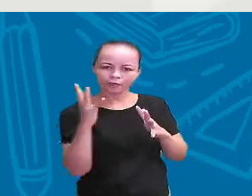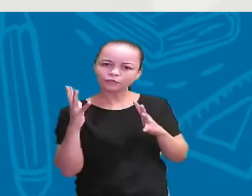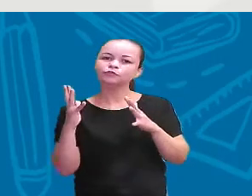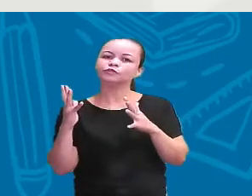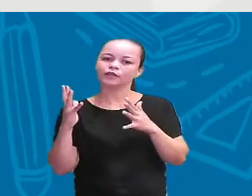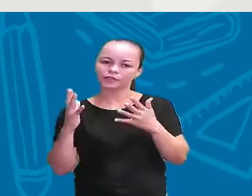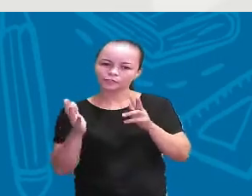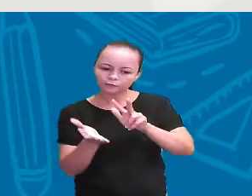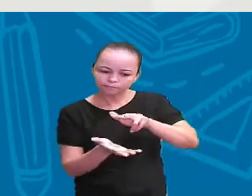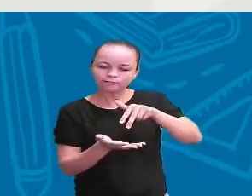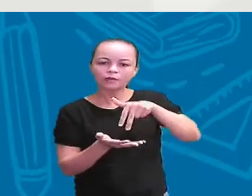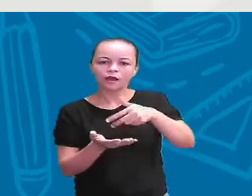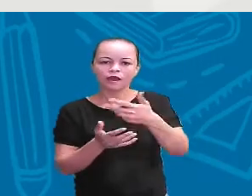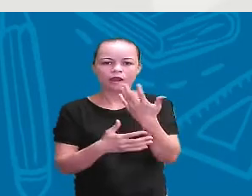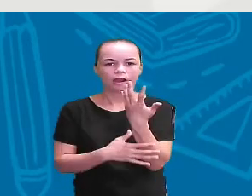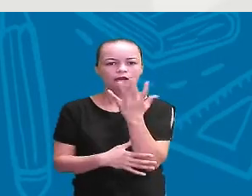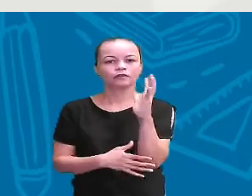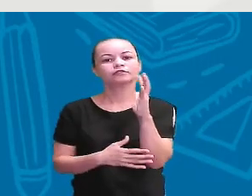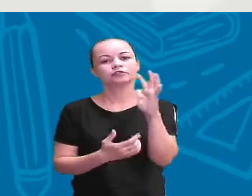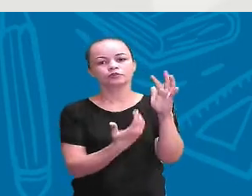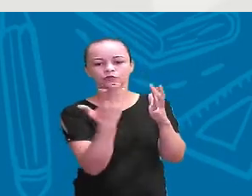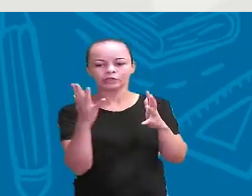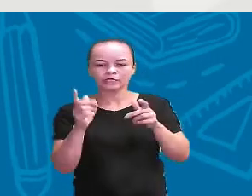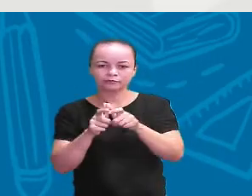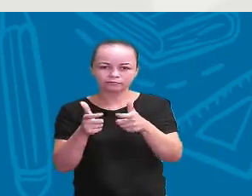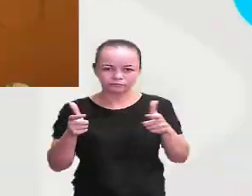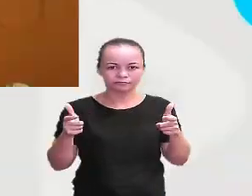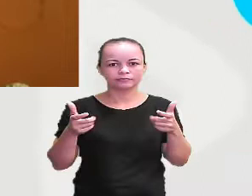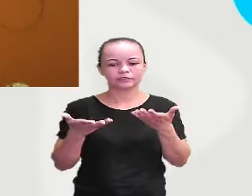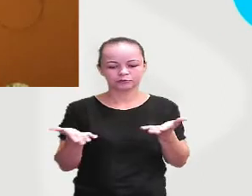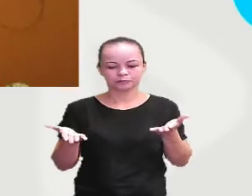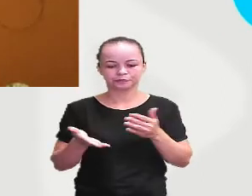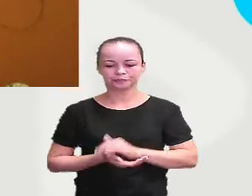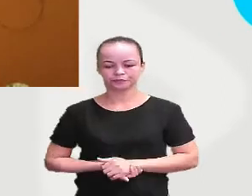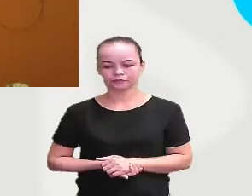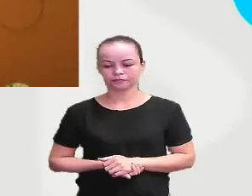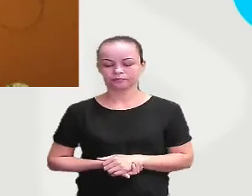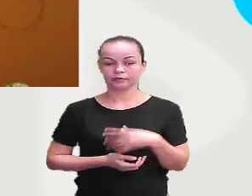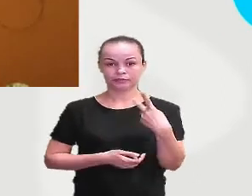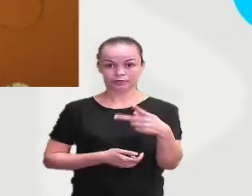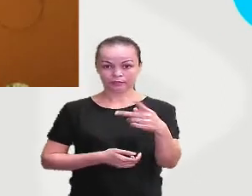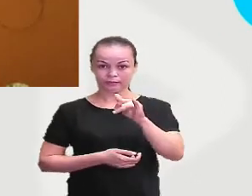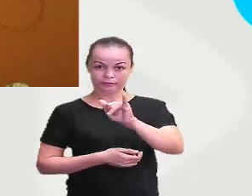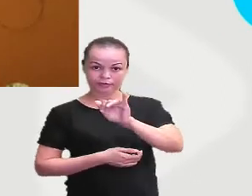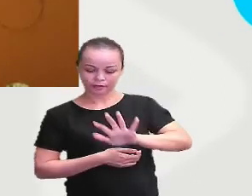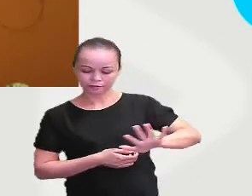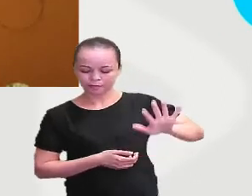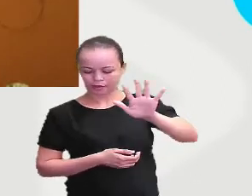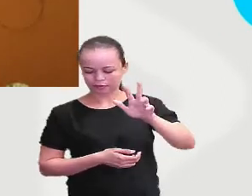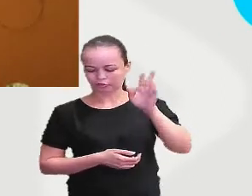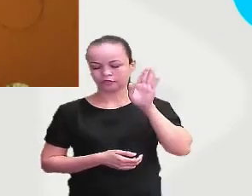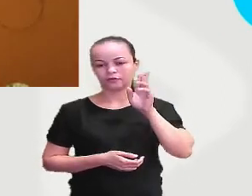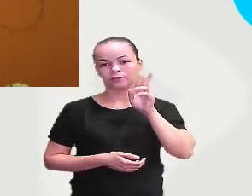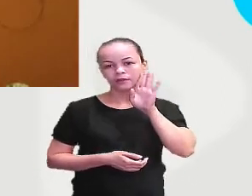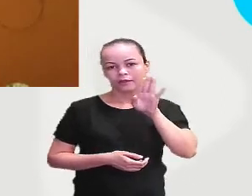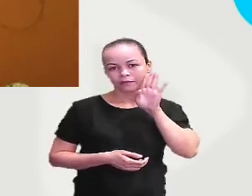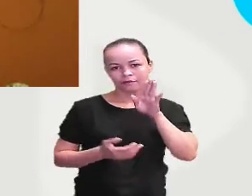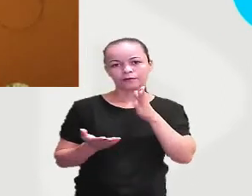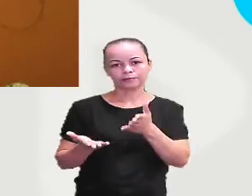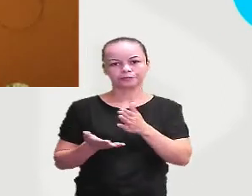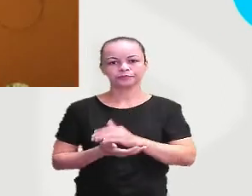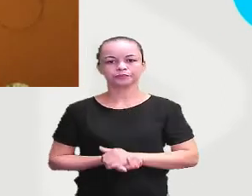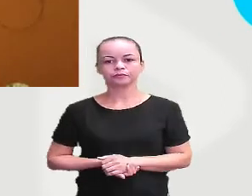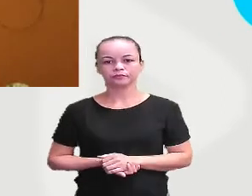certo? Seguindo. Olha aí essa imagem, que legal, né? Tá aí